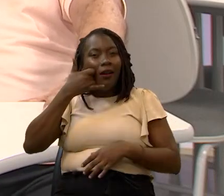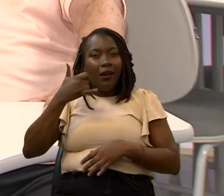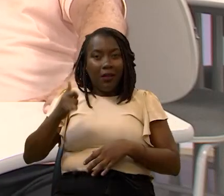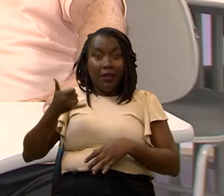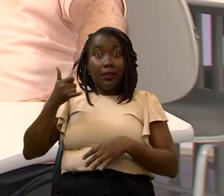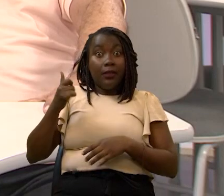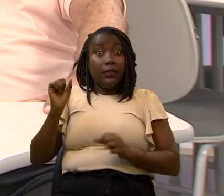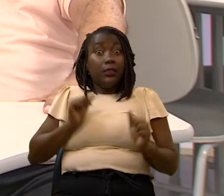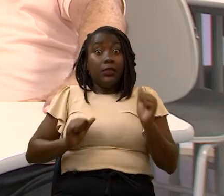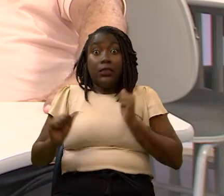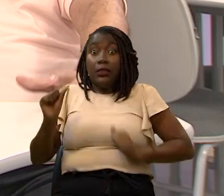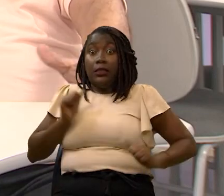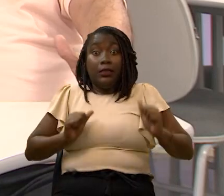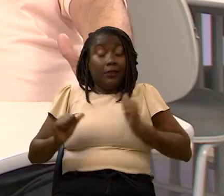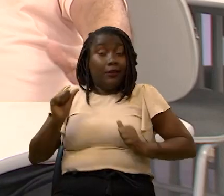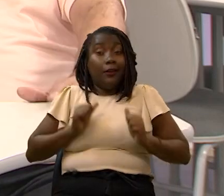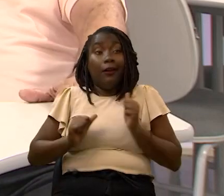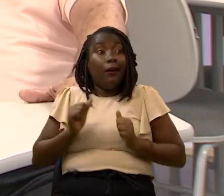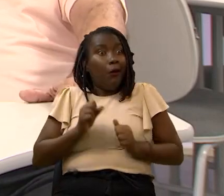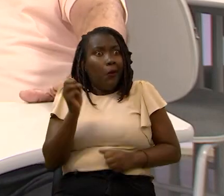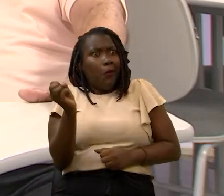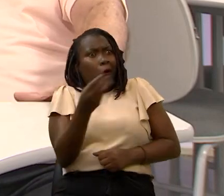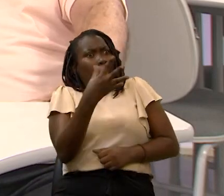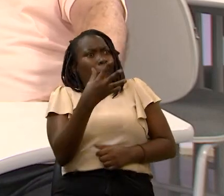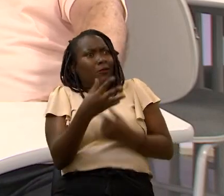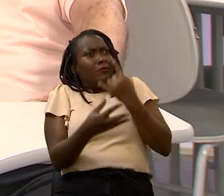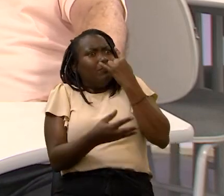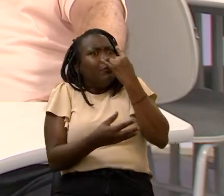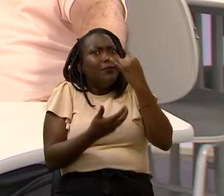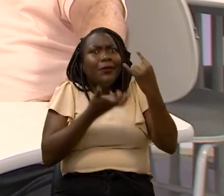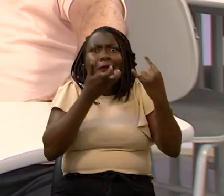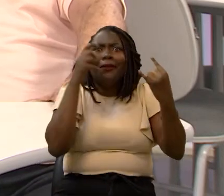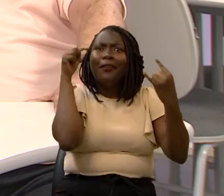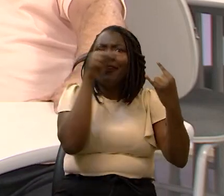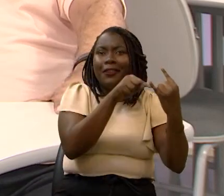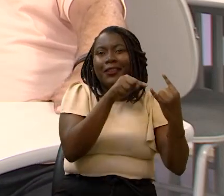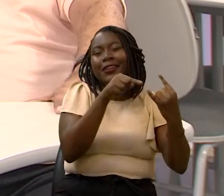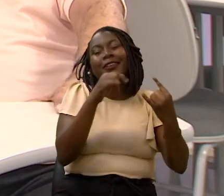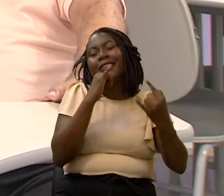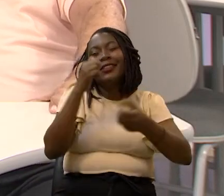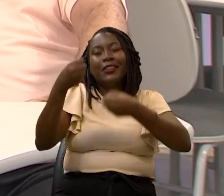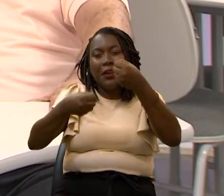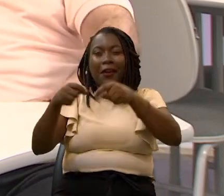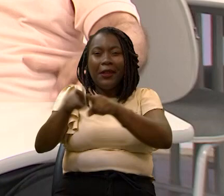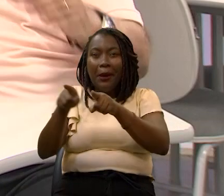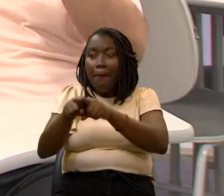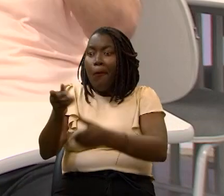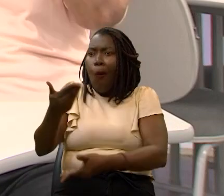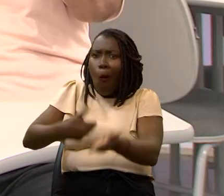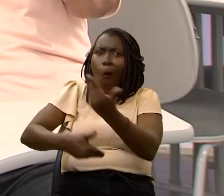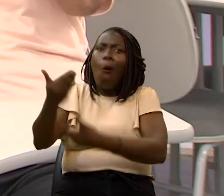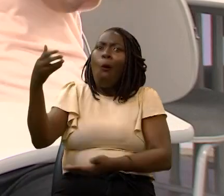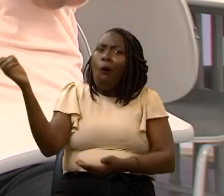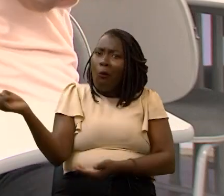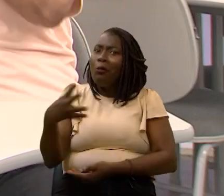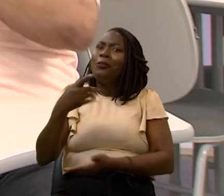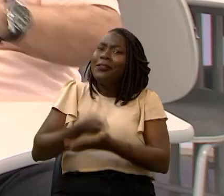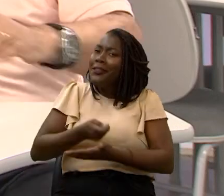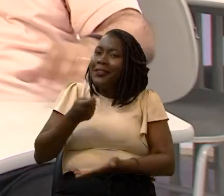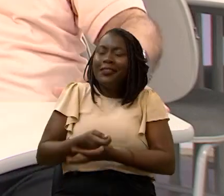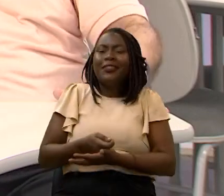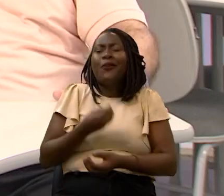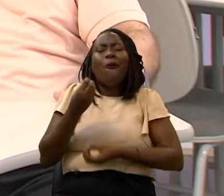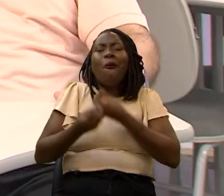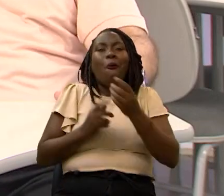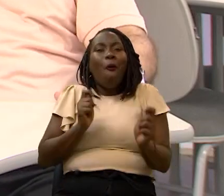telefone celular, aquela ânsia. Nossa, lançou o novo, eu tenho que ter esse, a questão do carro também, trocou o modelo